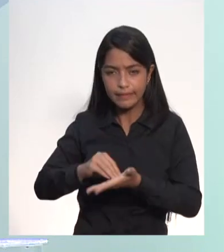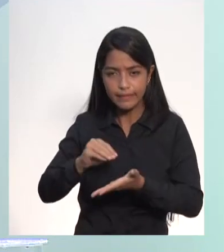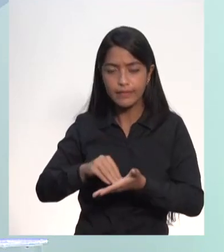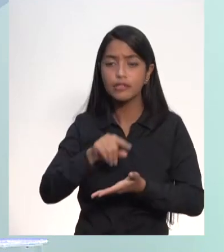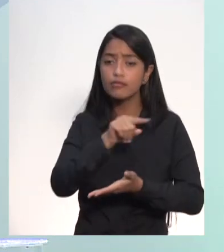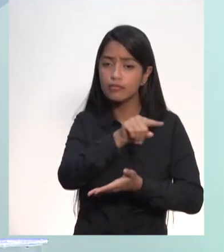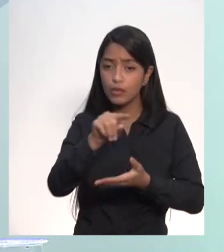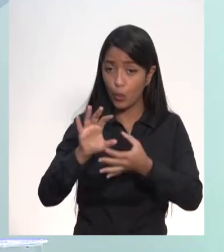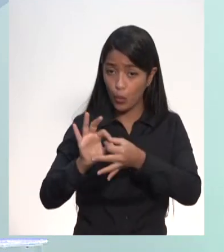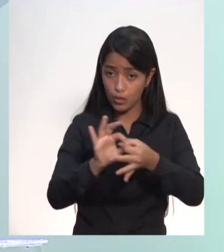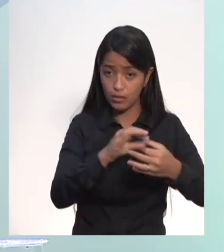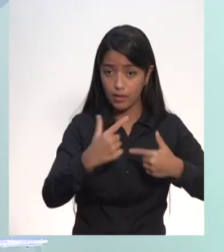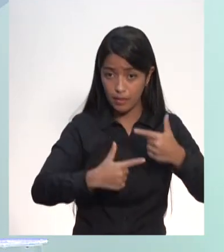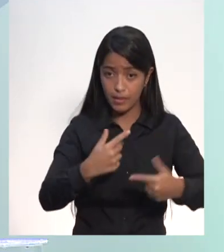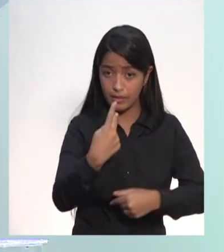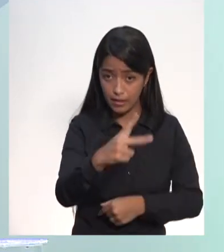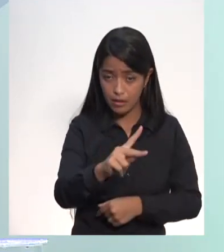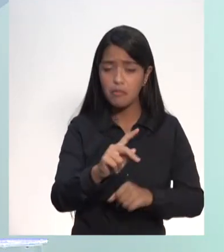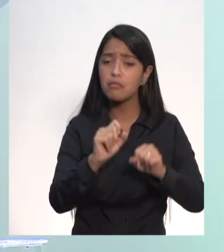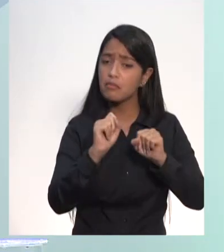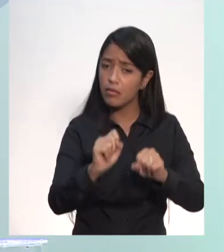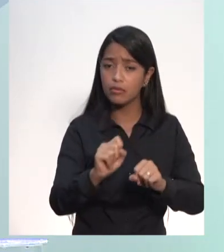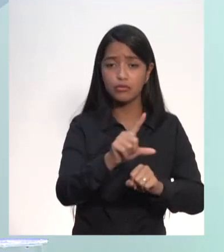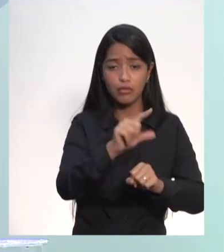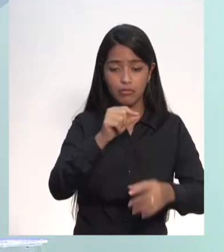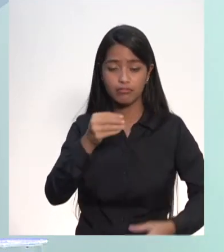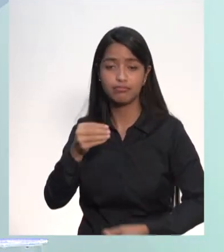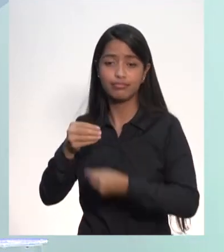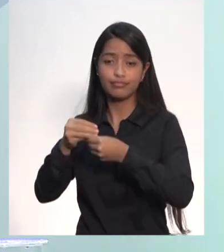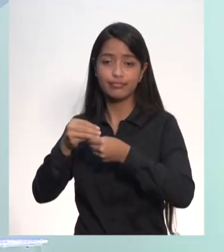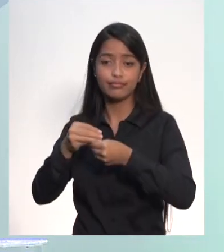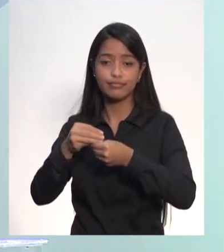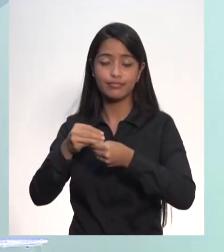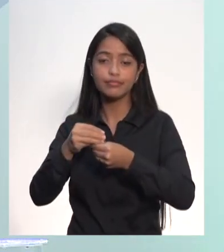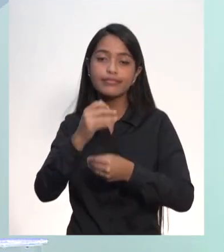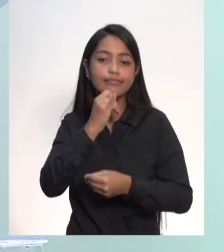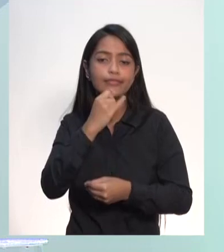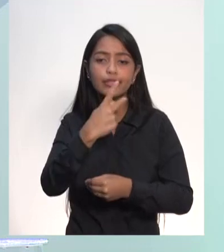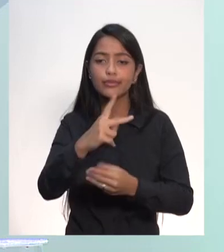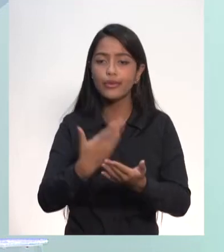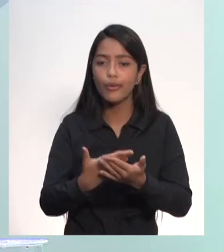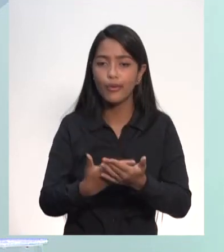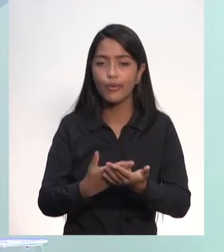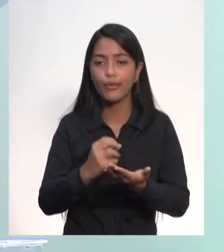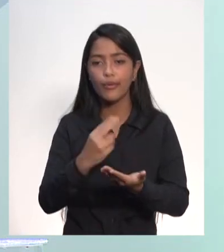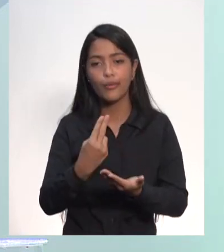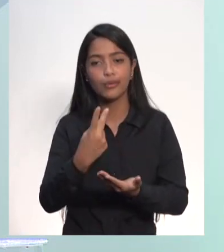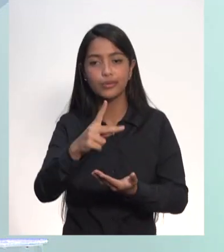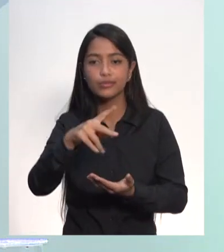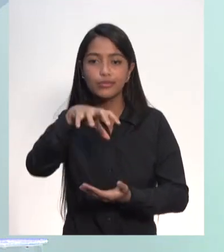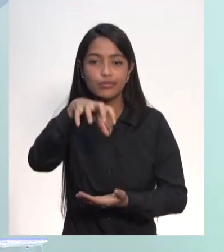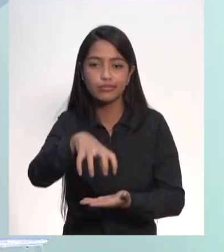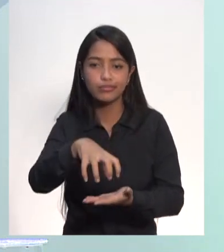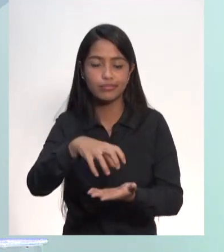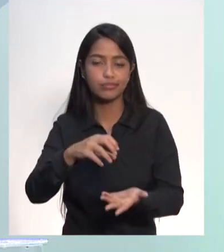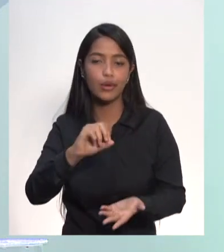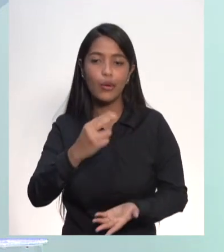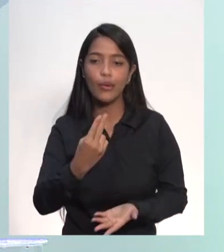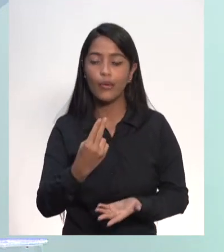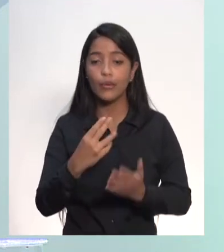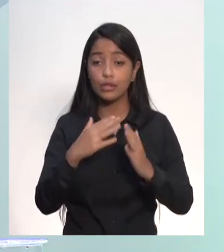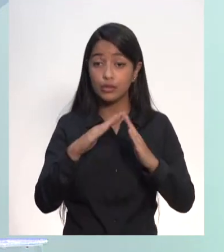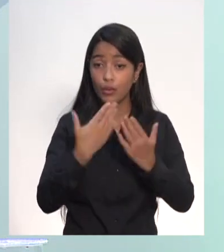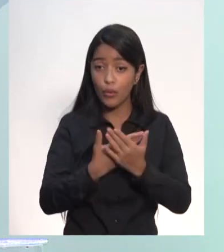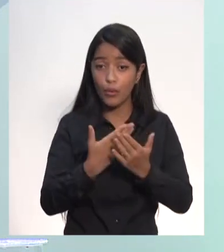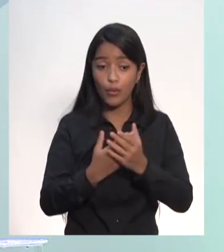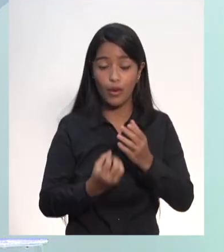trabalhando. Né? Então, de repente, para aquela escola, naquela região onde ela está, ou uma escola que já tem um projeto